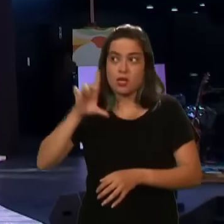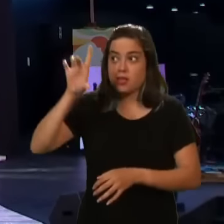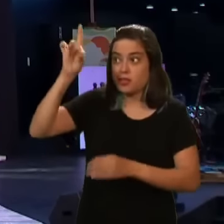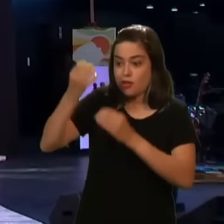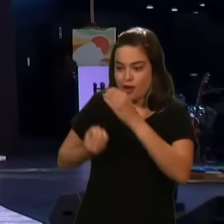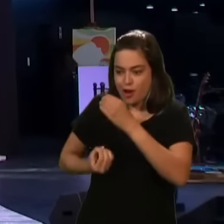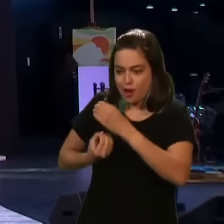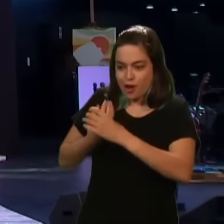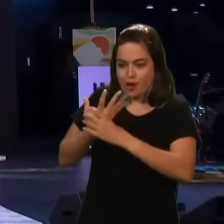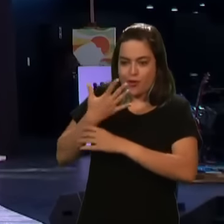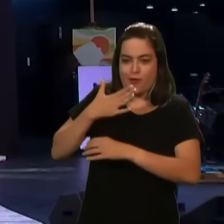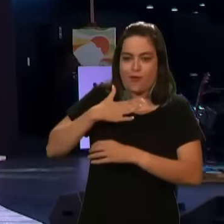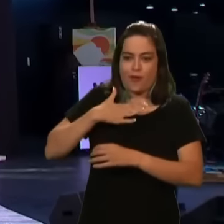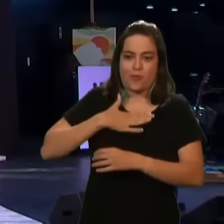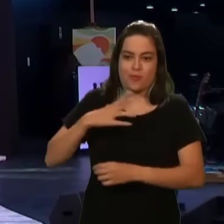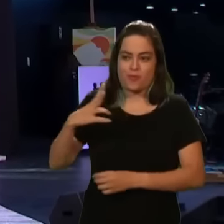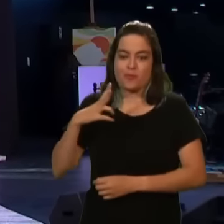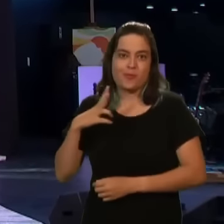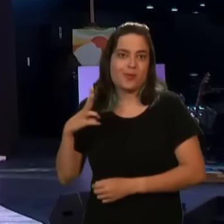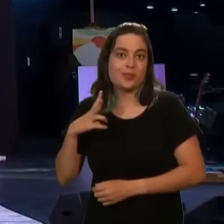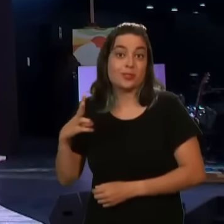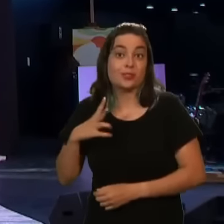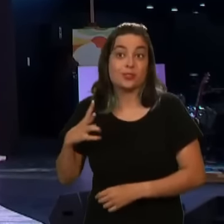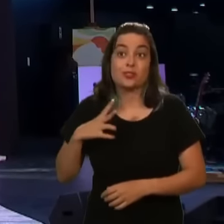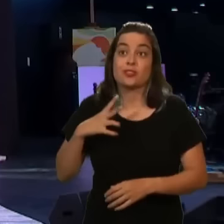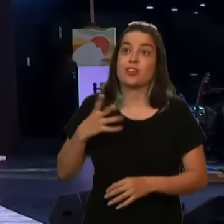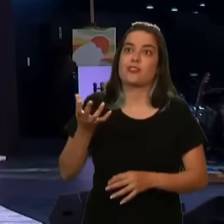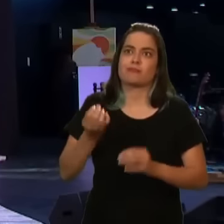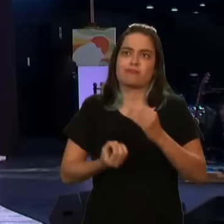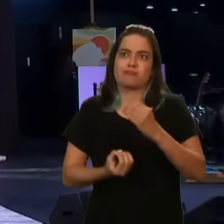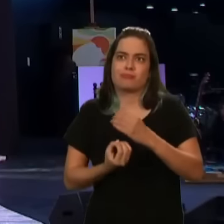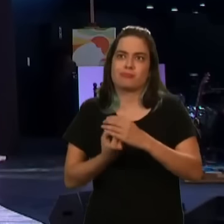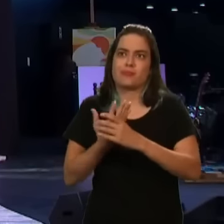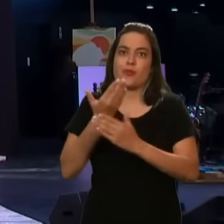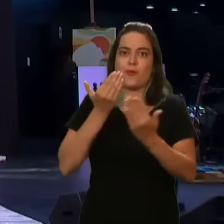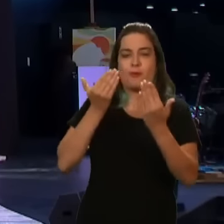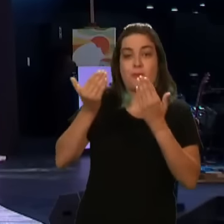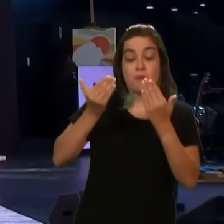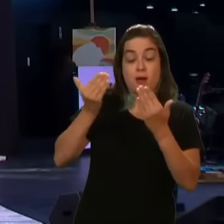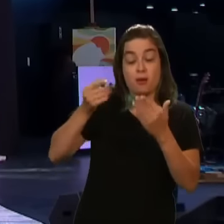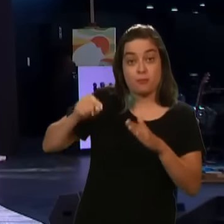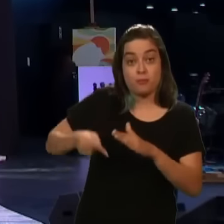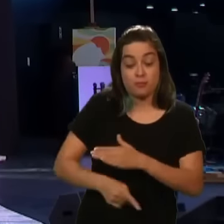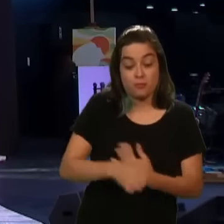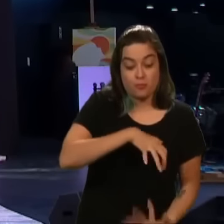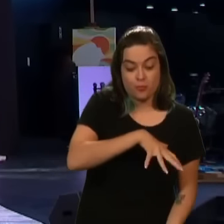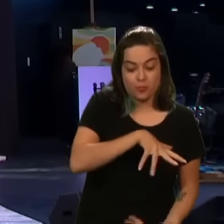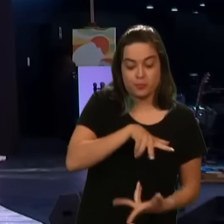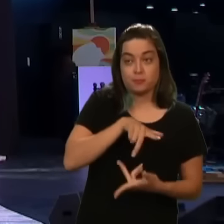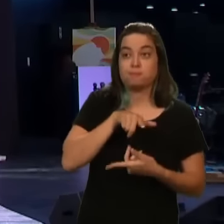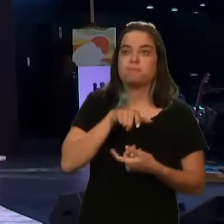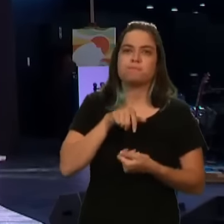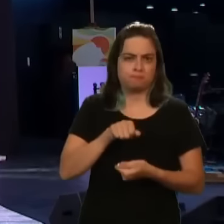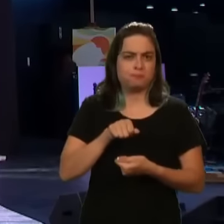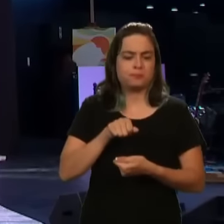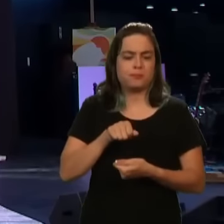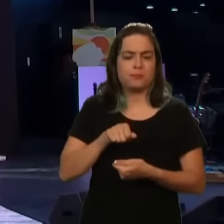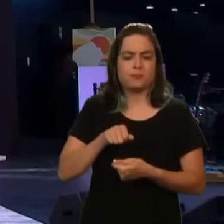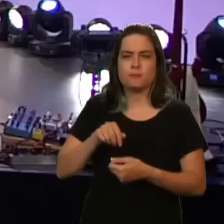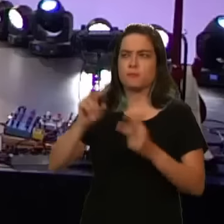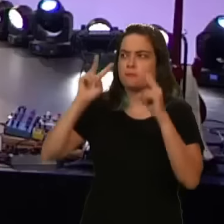fui formado e entretecido como nas profundezas da terra. Os teus olhos viram a